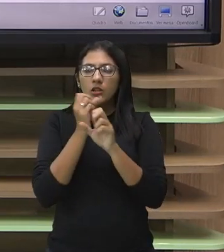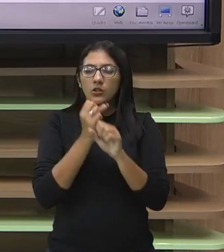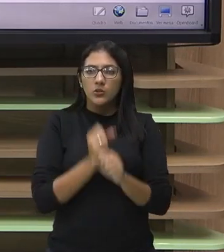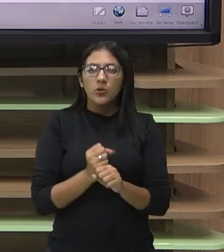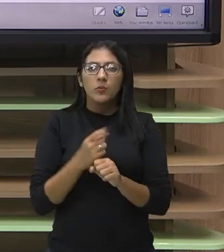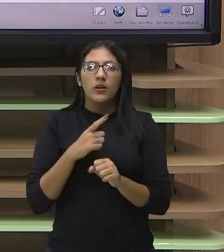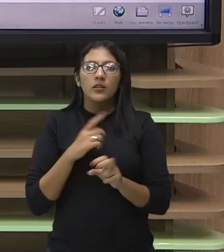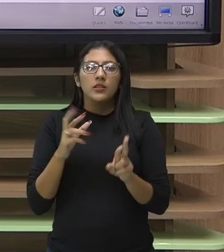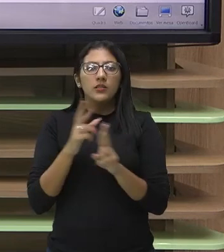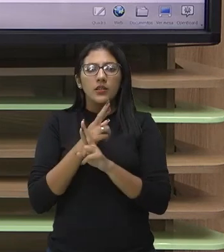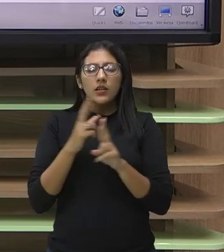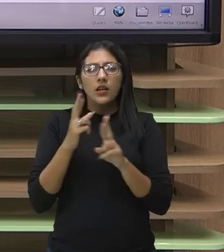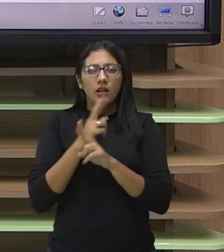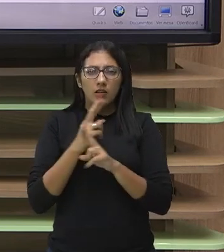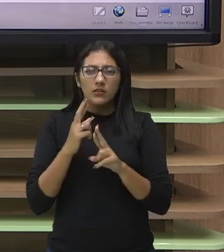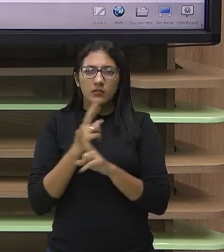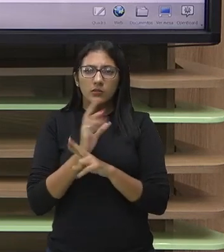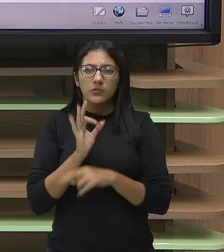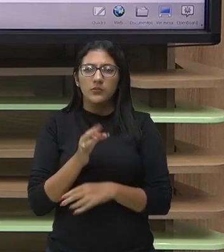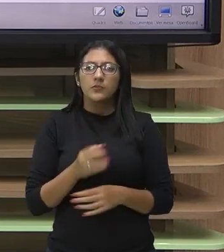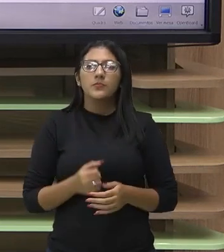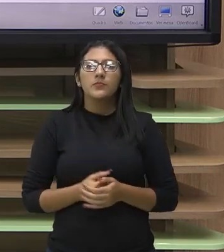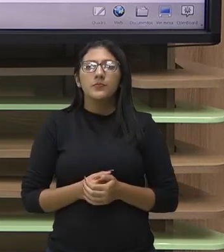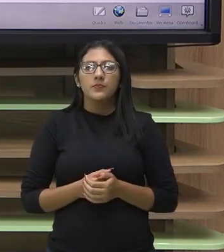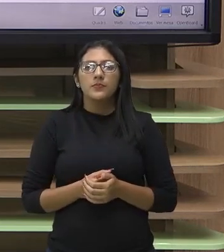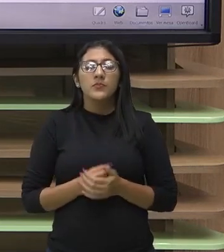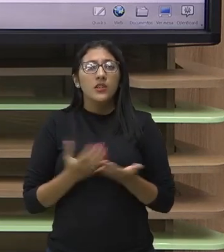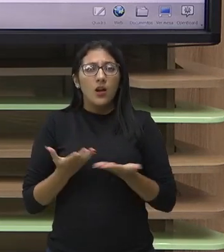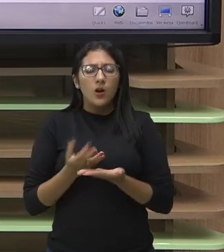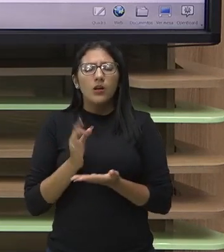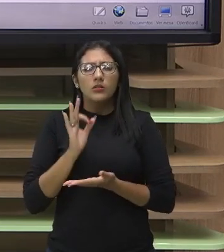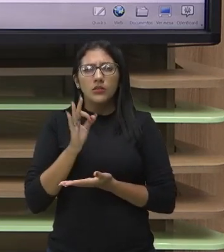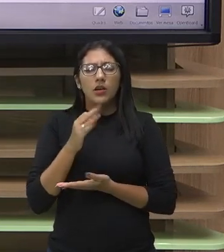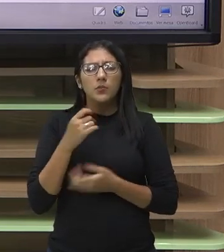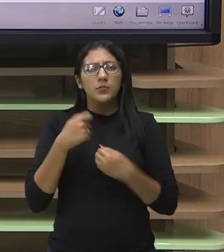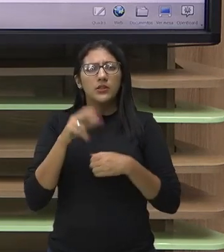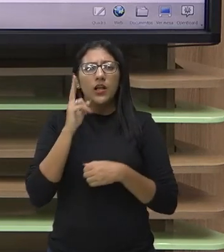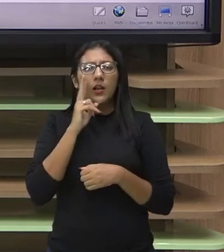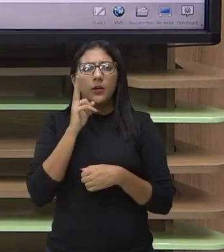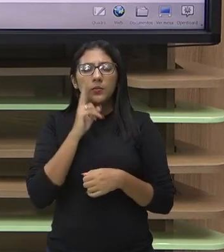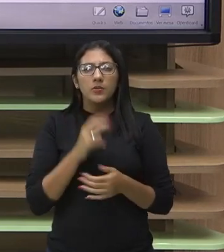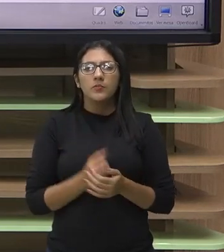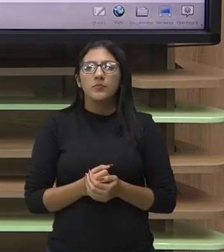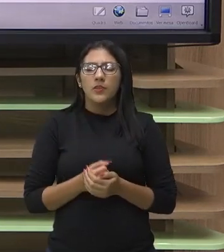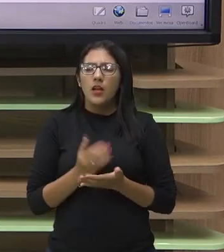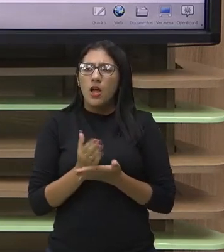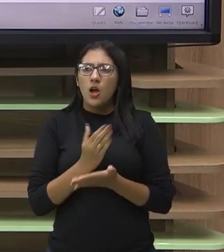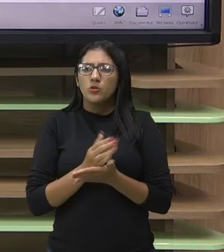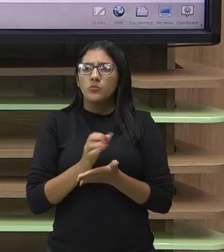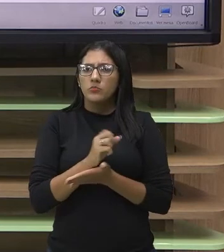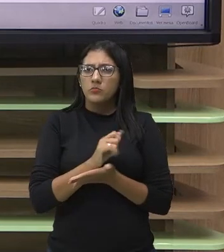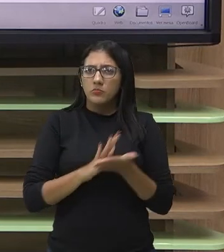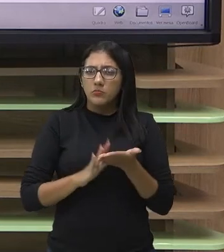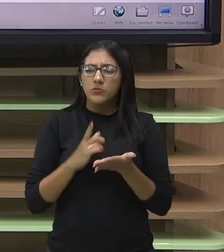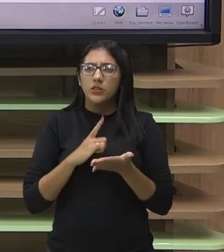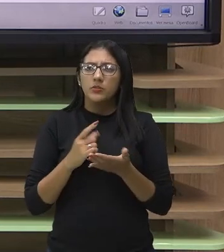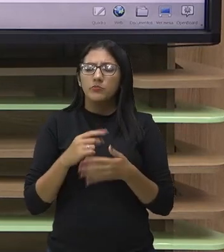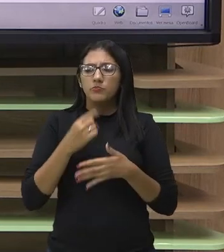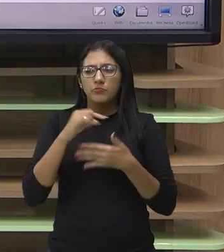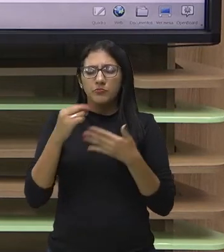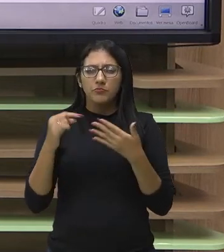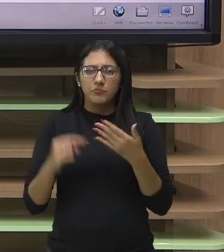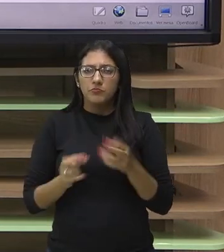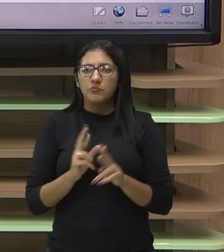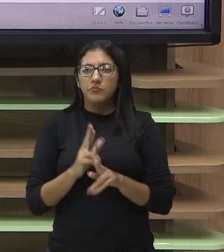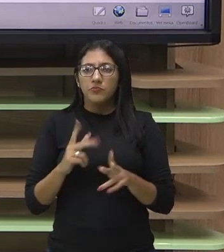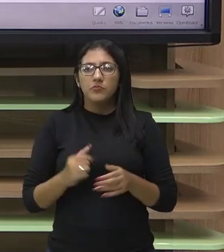envolvendo cálculo de volume, tá? Agora, é claro, pessoal, os exercícios, eles podem variar, tá?